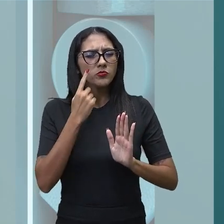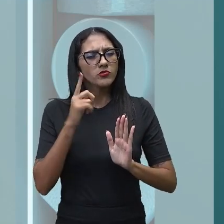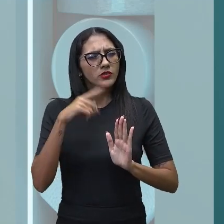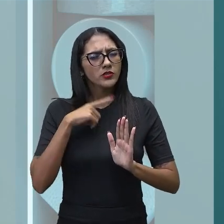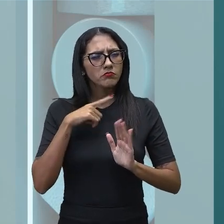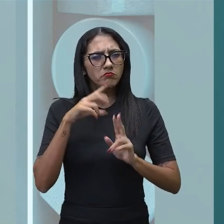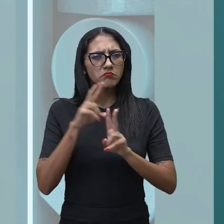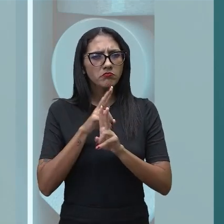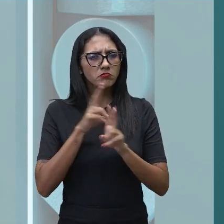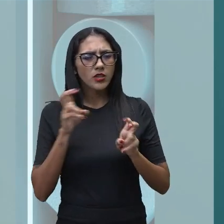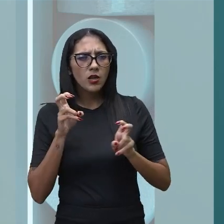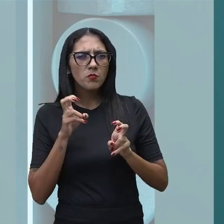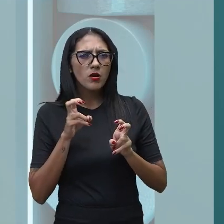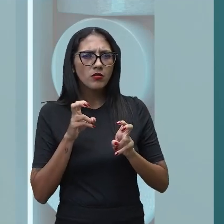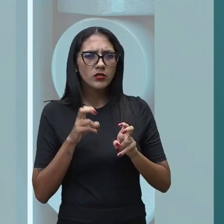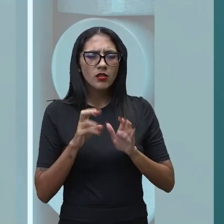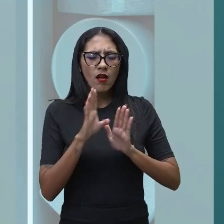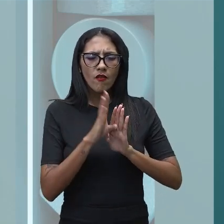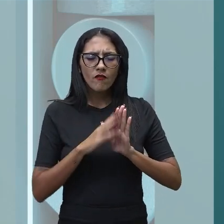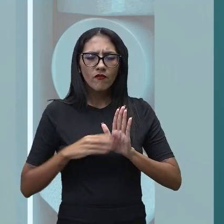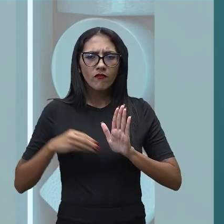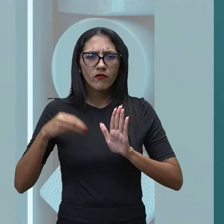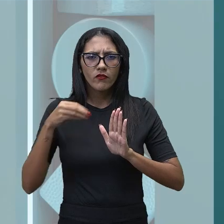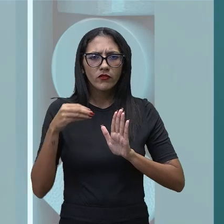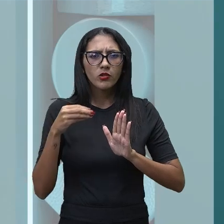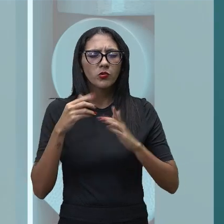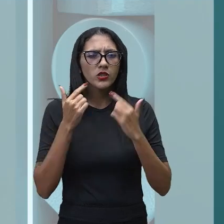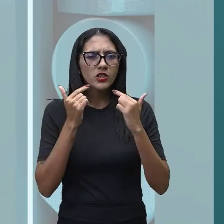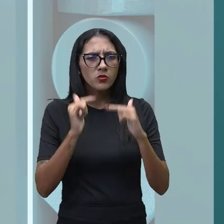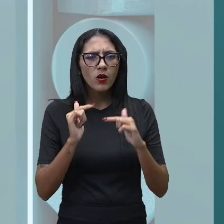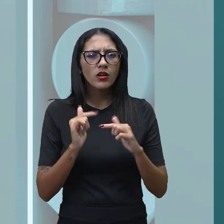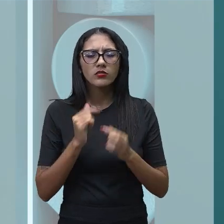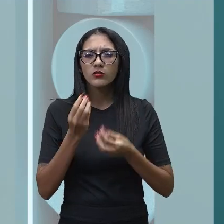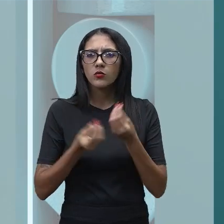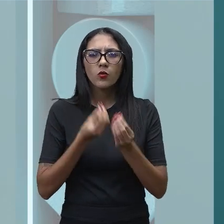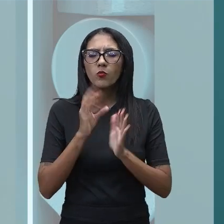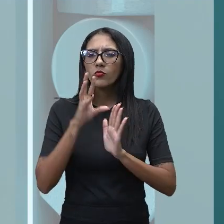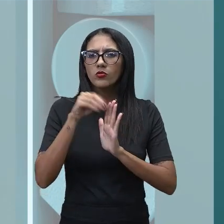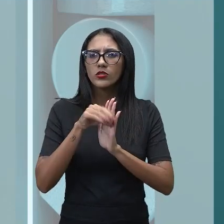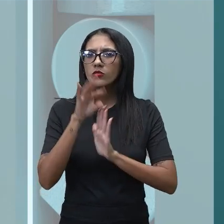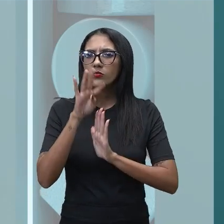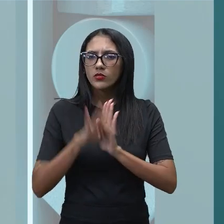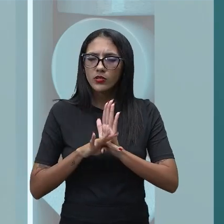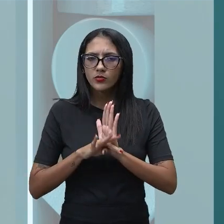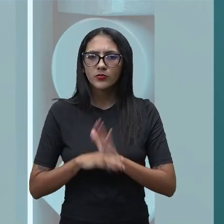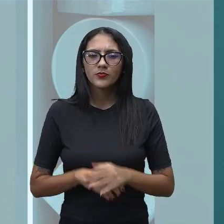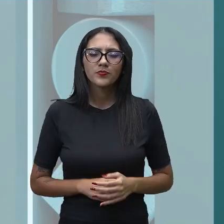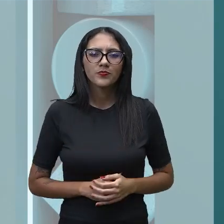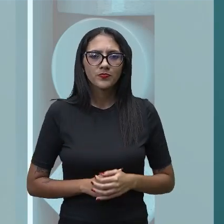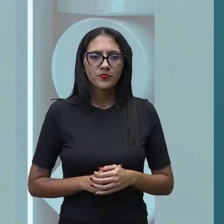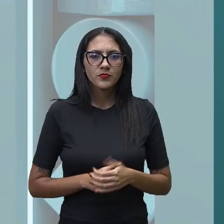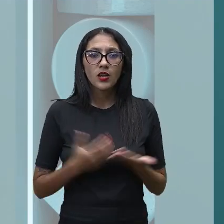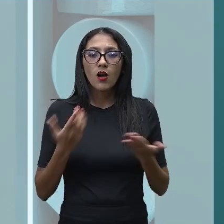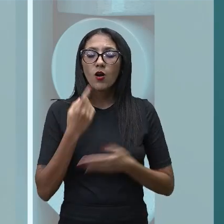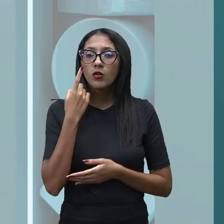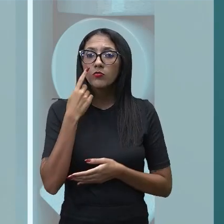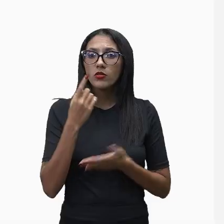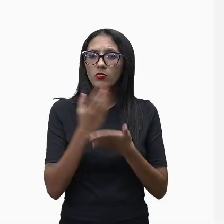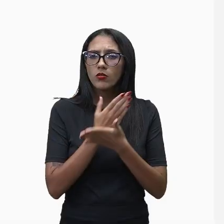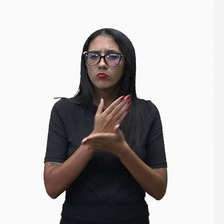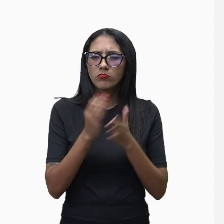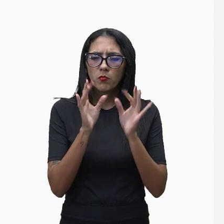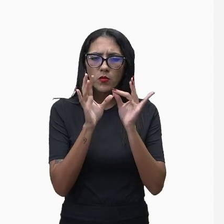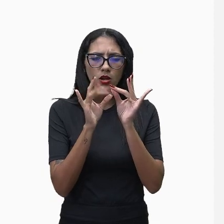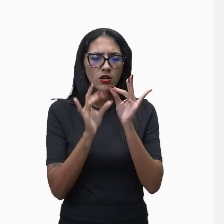linguagem, perceba que nós temos ali exatamente o polissíndeto presente no nosso texto. Então, voltando ao texto, vamos destacar. Sabendo que o